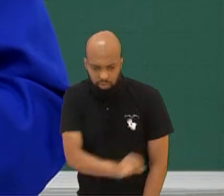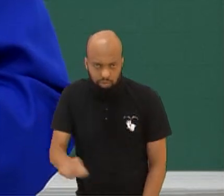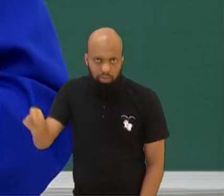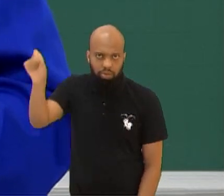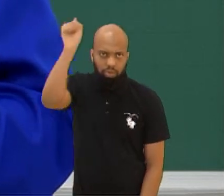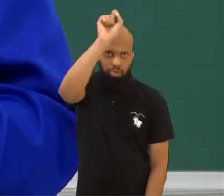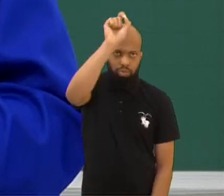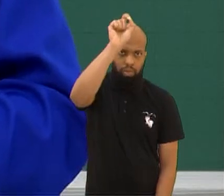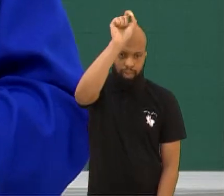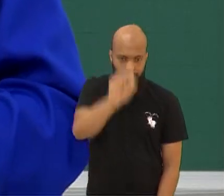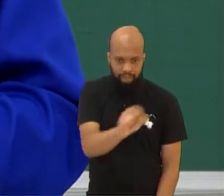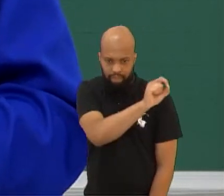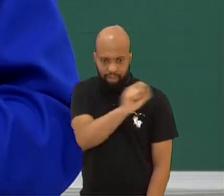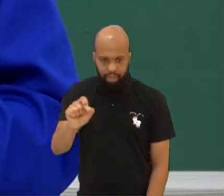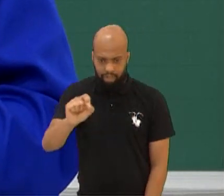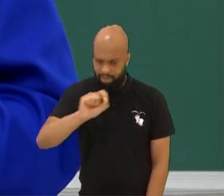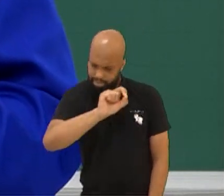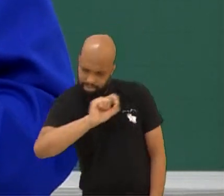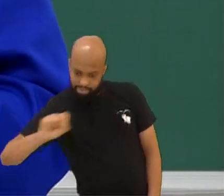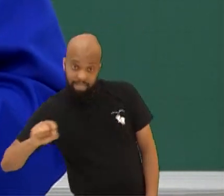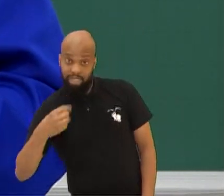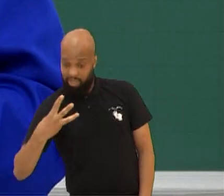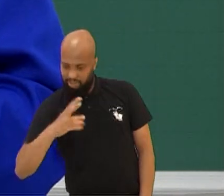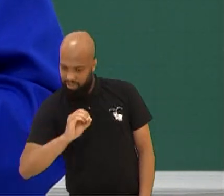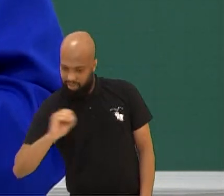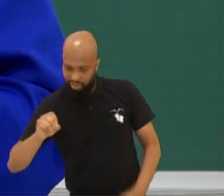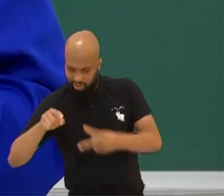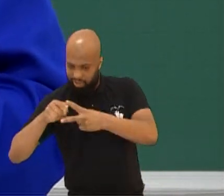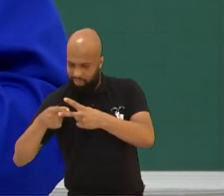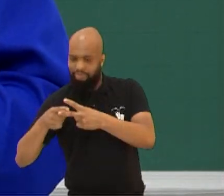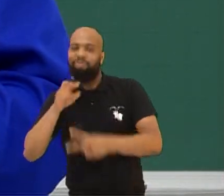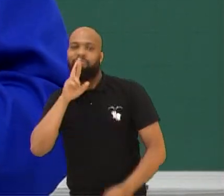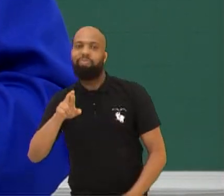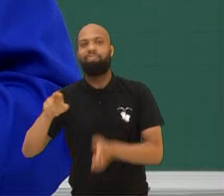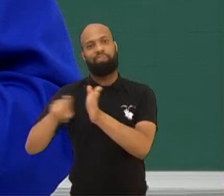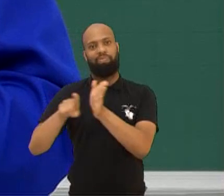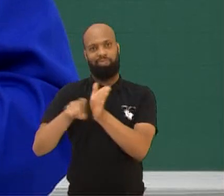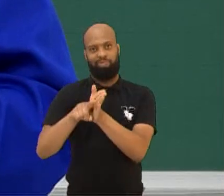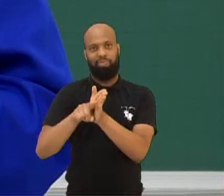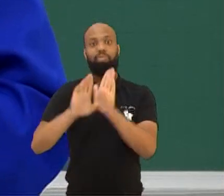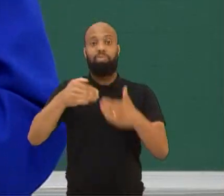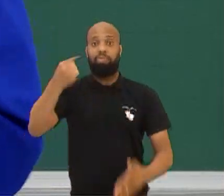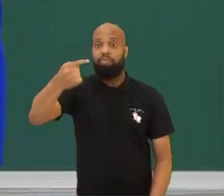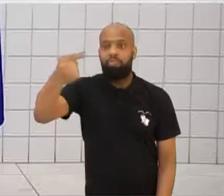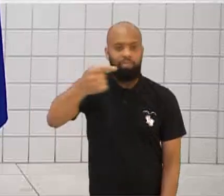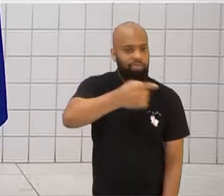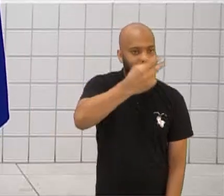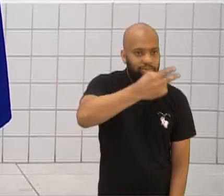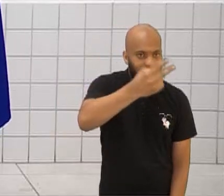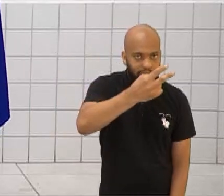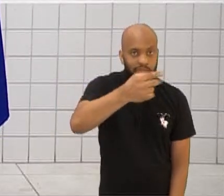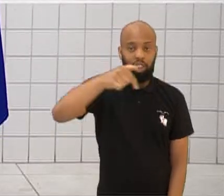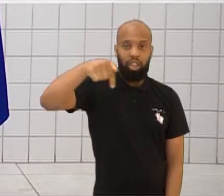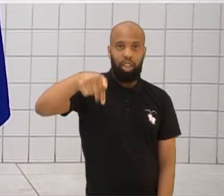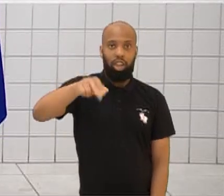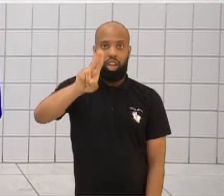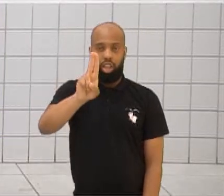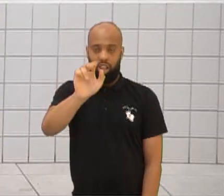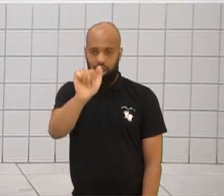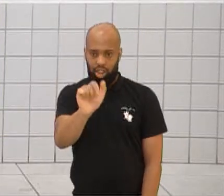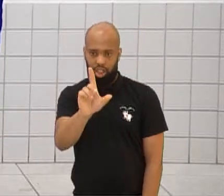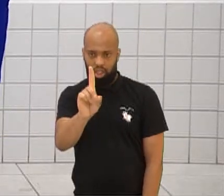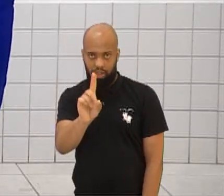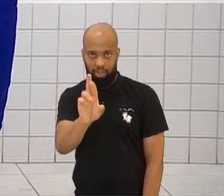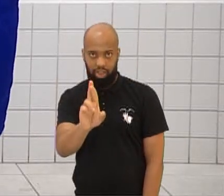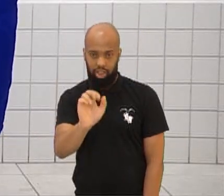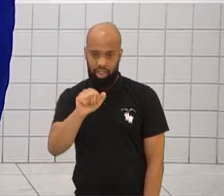valor negativo. Entendido, galerinha? Então, para confirmar, primeiro e segundo quadrante, a função